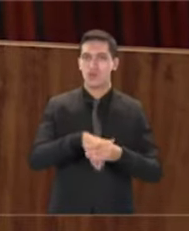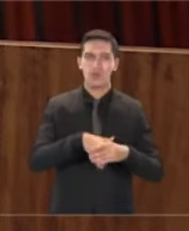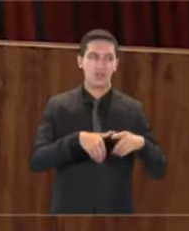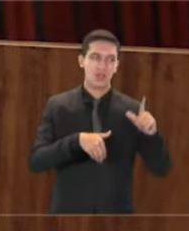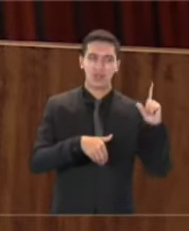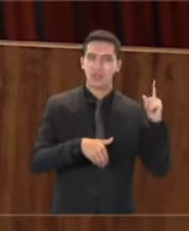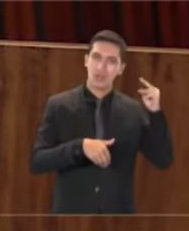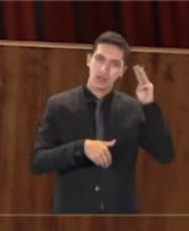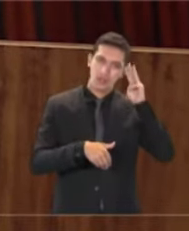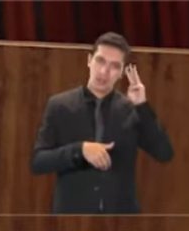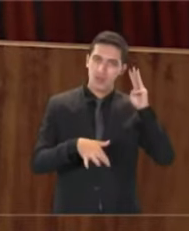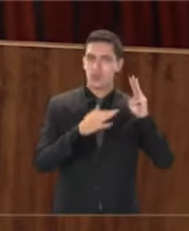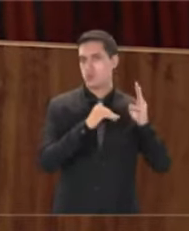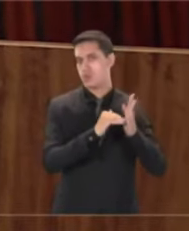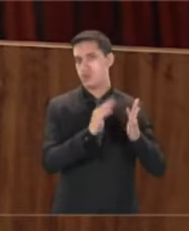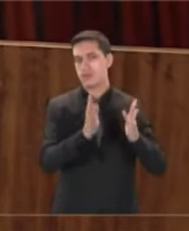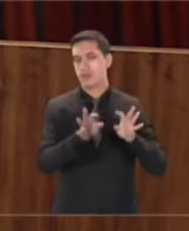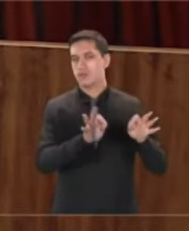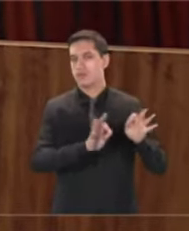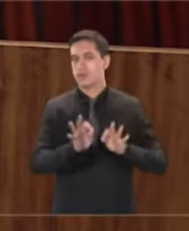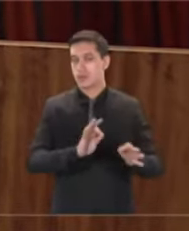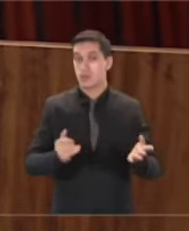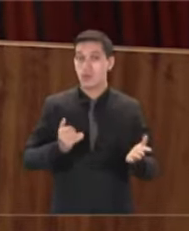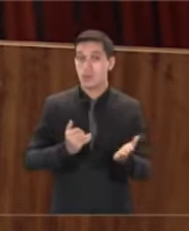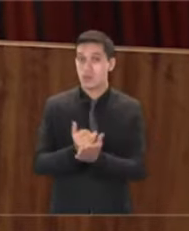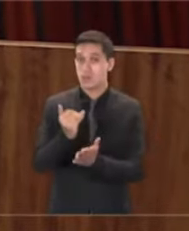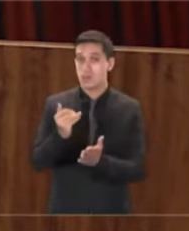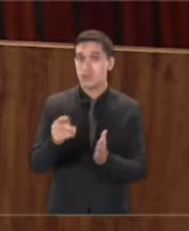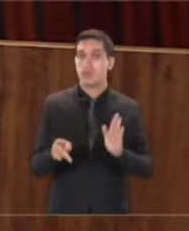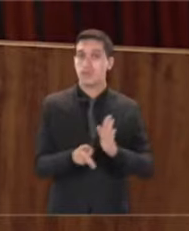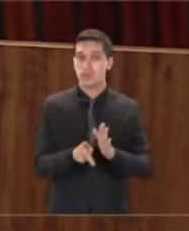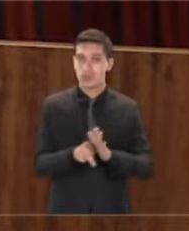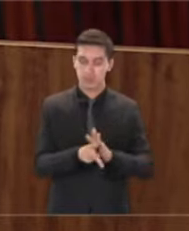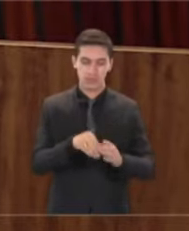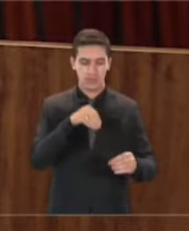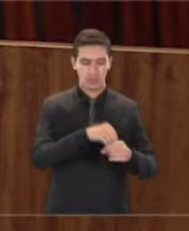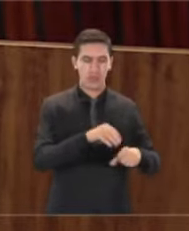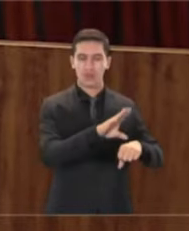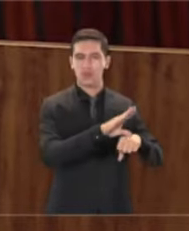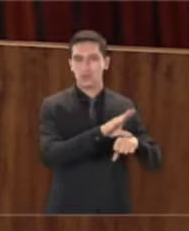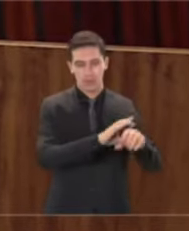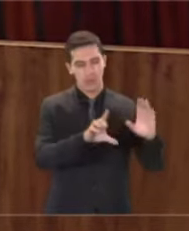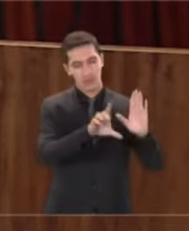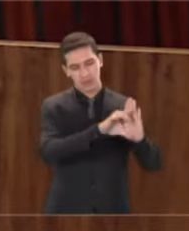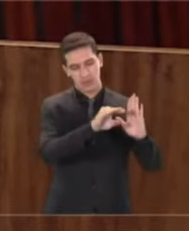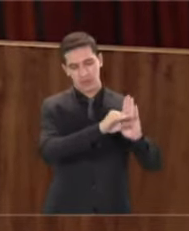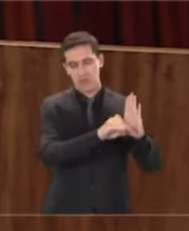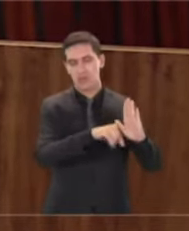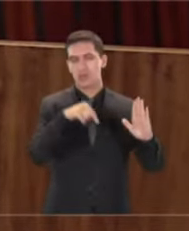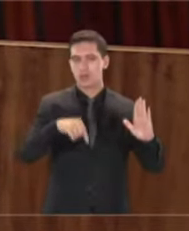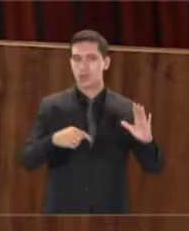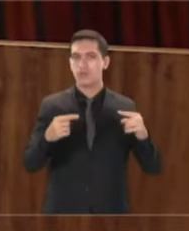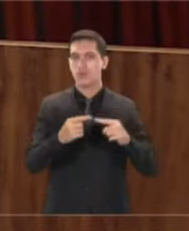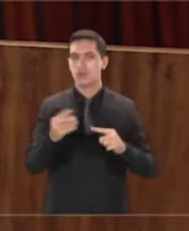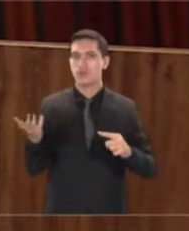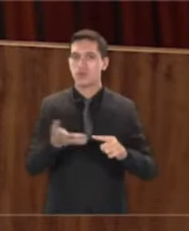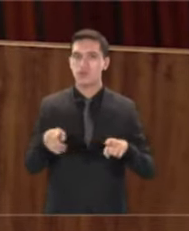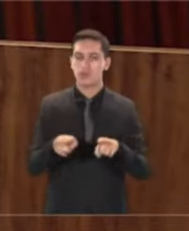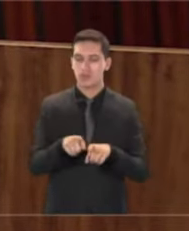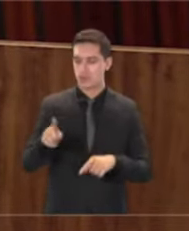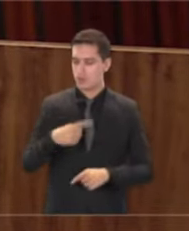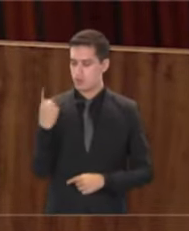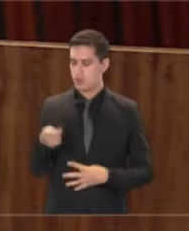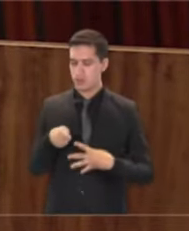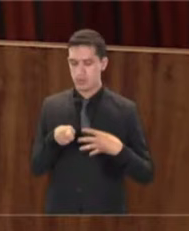anteontem, tudo elaborei a partir da Constituição, da legislação vigente e da jurisprudência prevalecente,